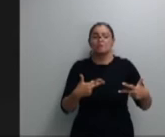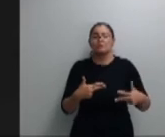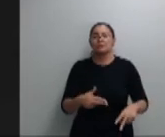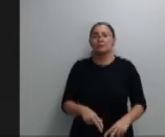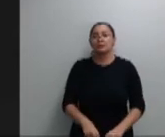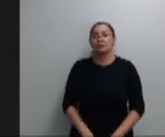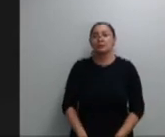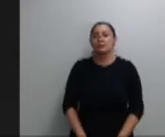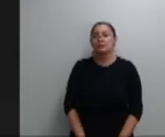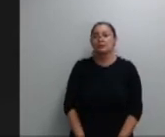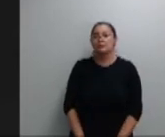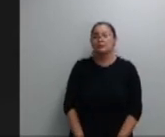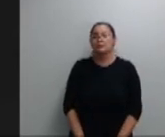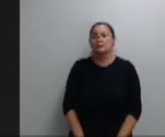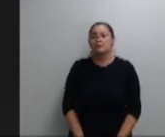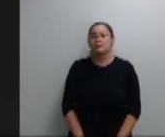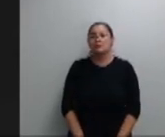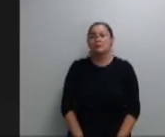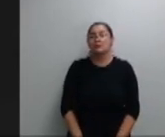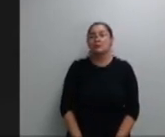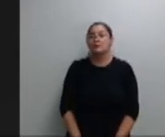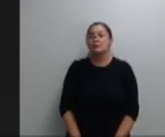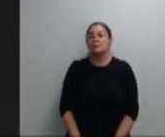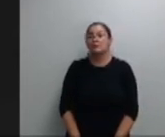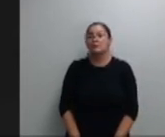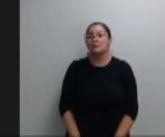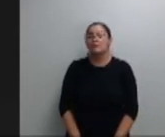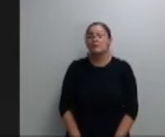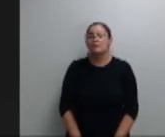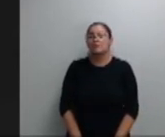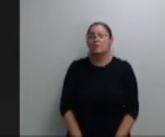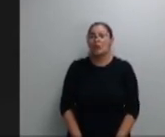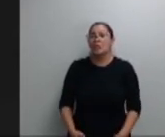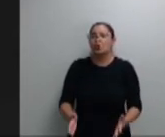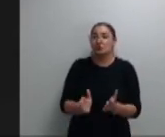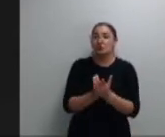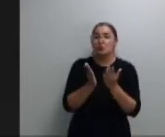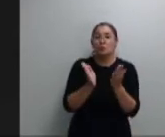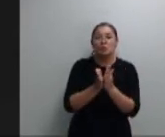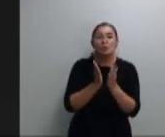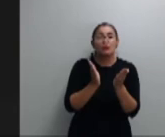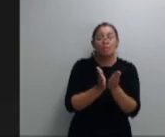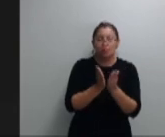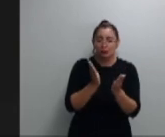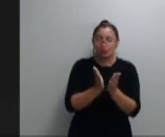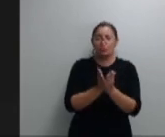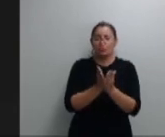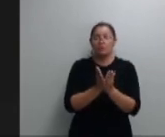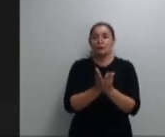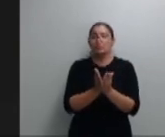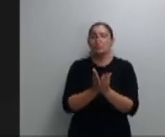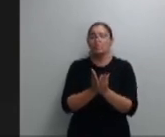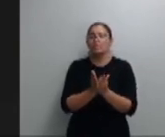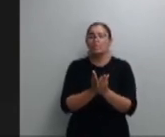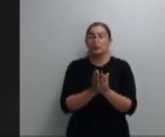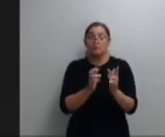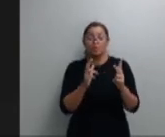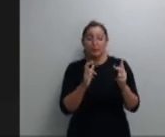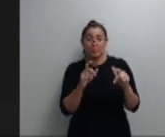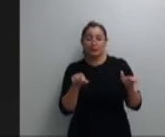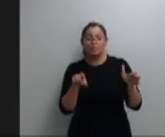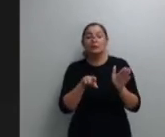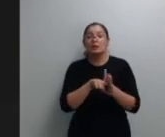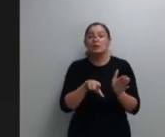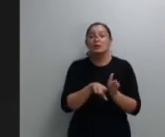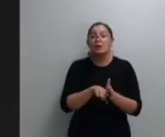da constituição da república isto em seu livro atos de concentração e mercado elevante algumas considerações pois bem